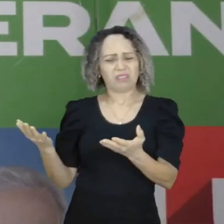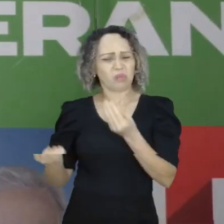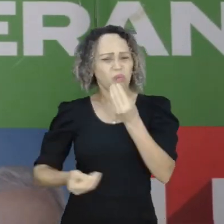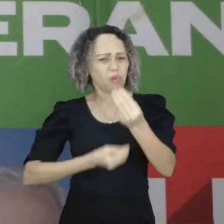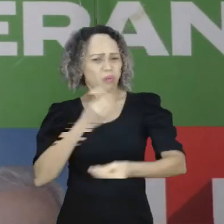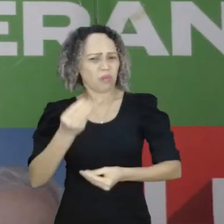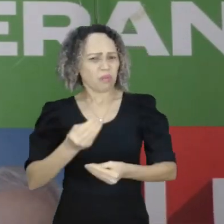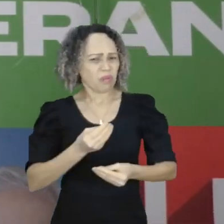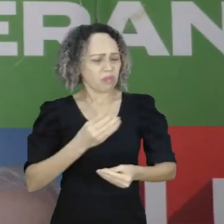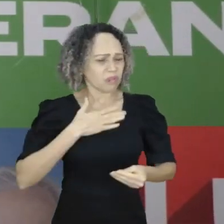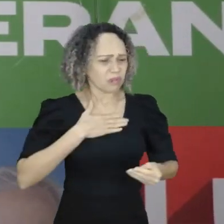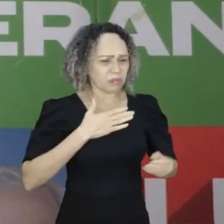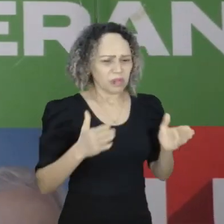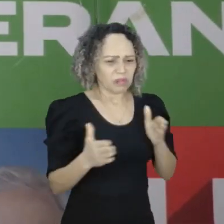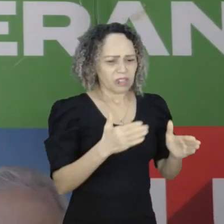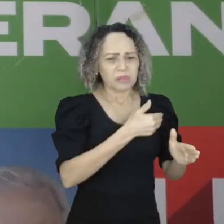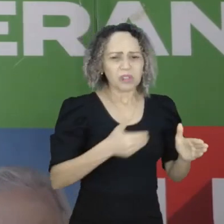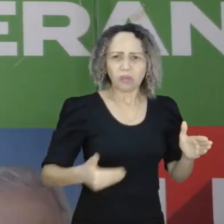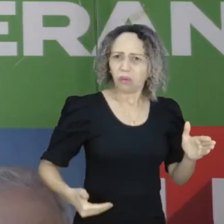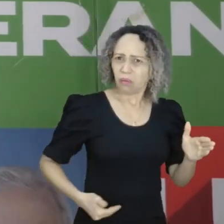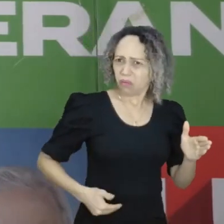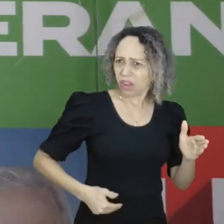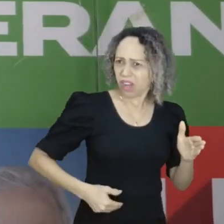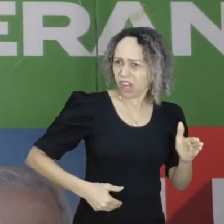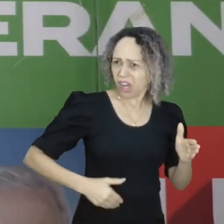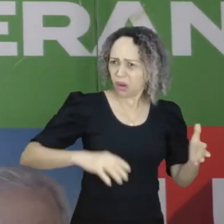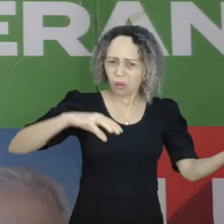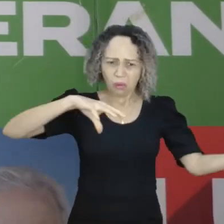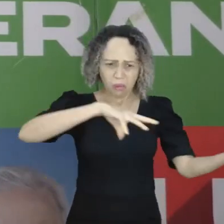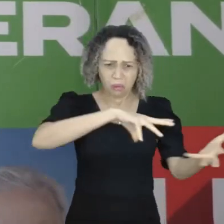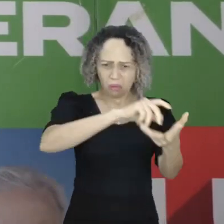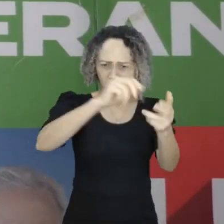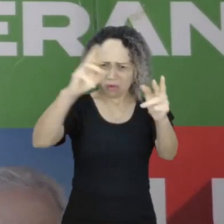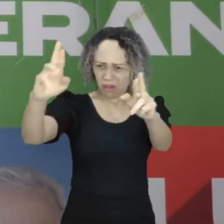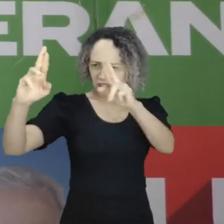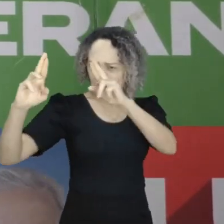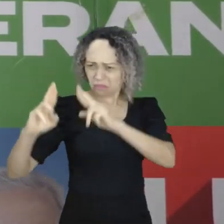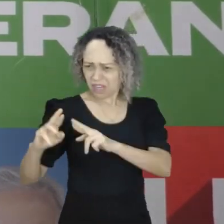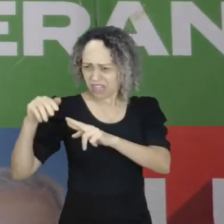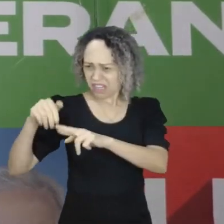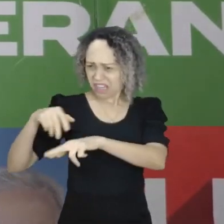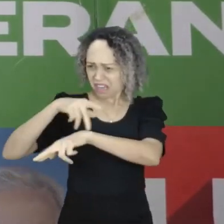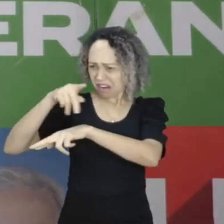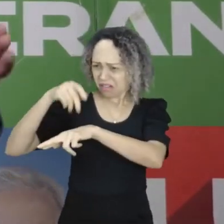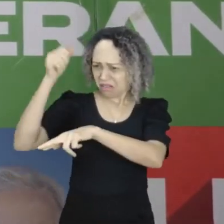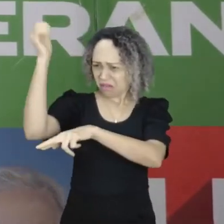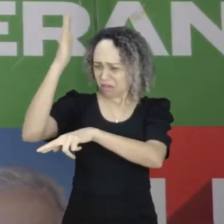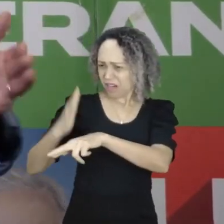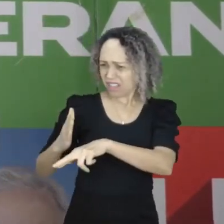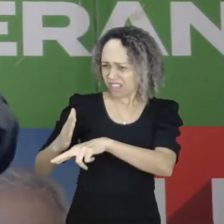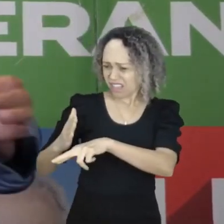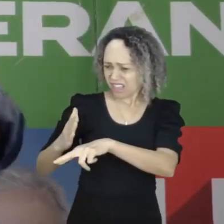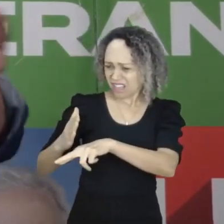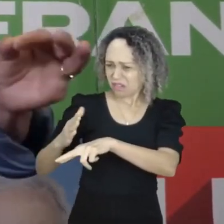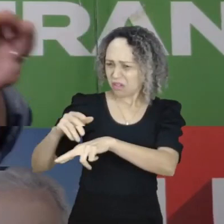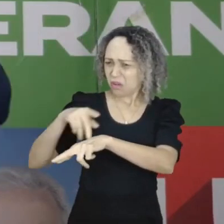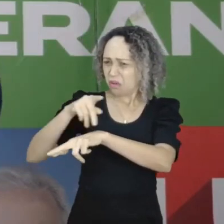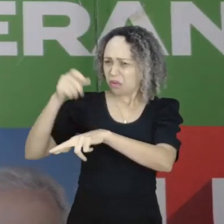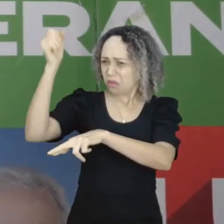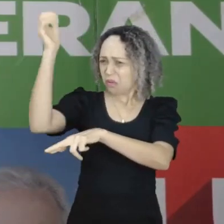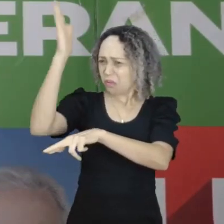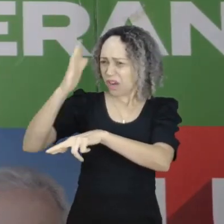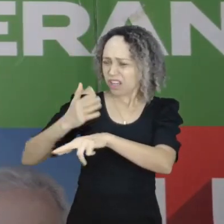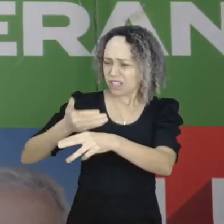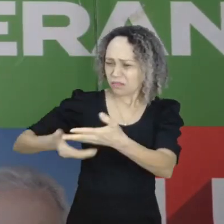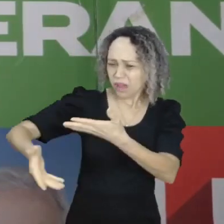meu tempo de governo. Esse país era respeitado. Esse país tinha relação com todos os países do mundo, do